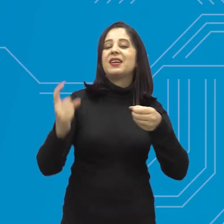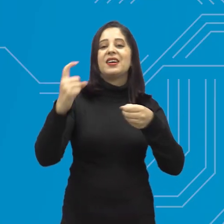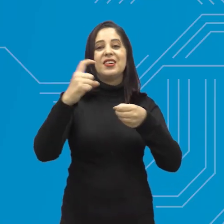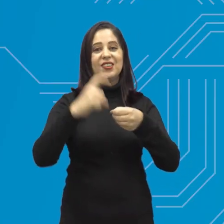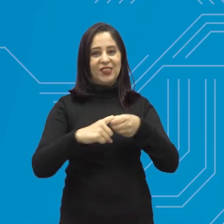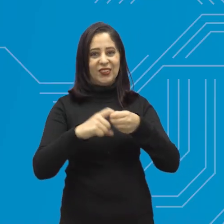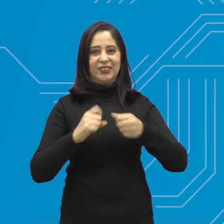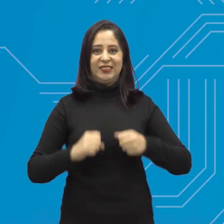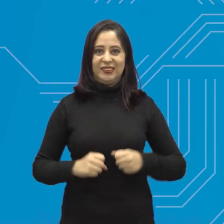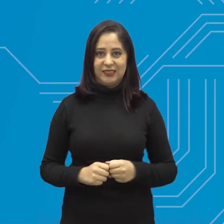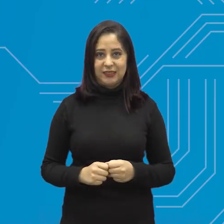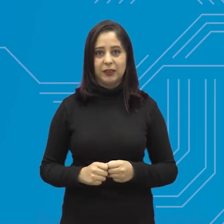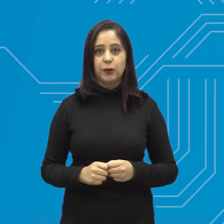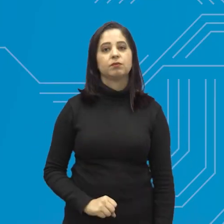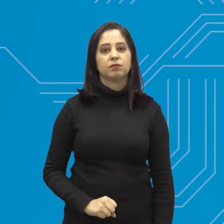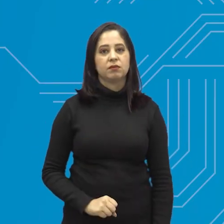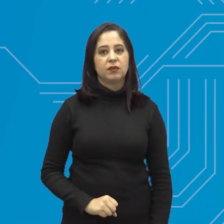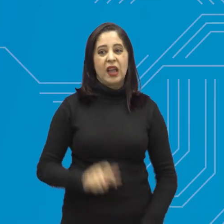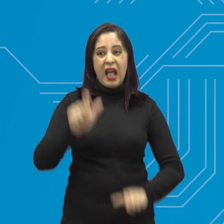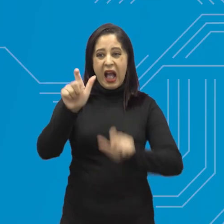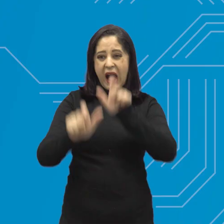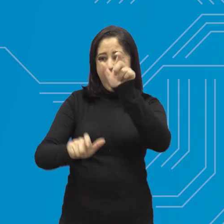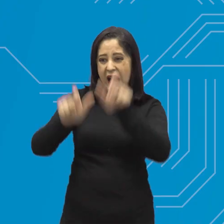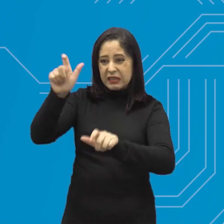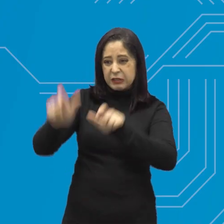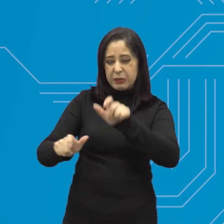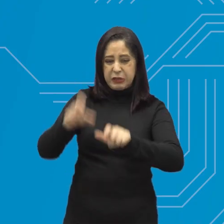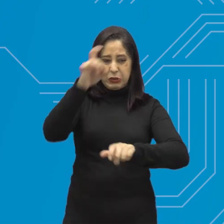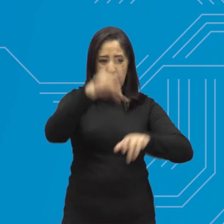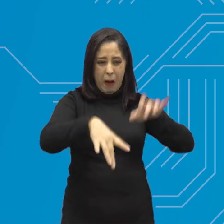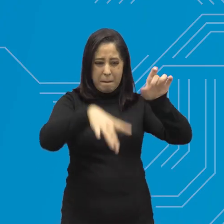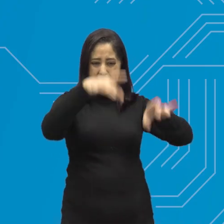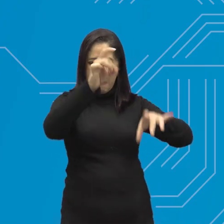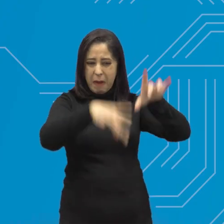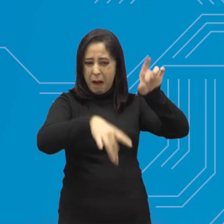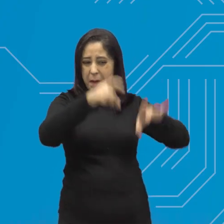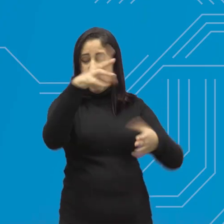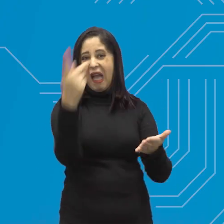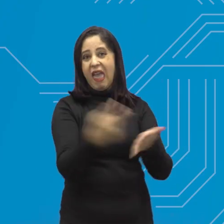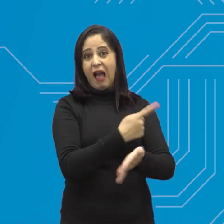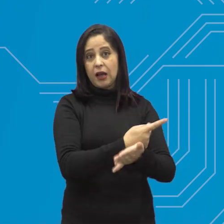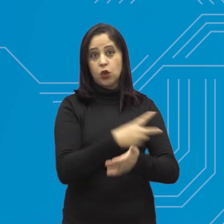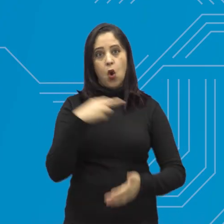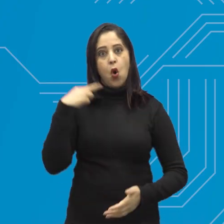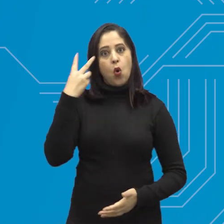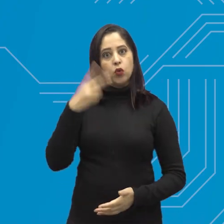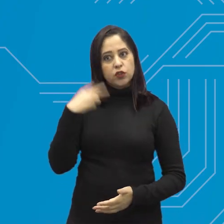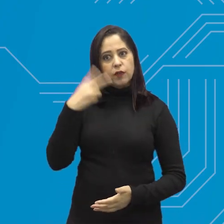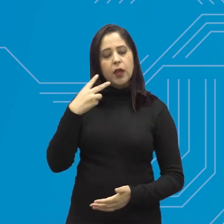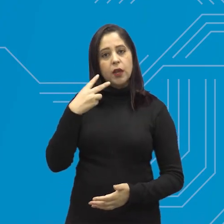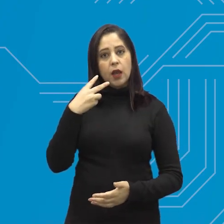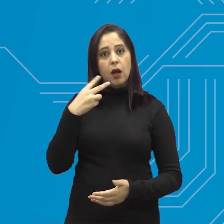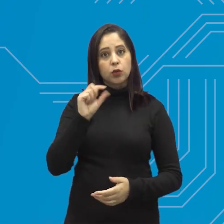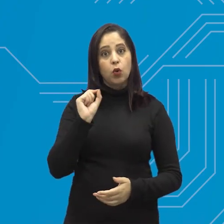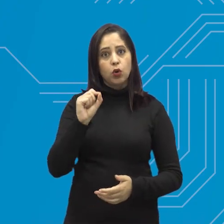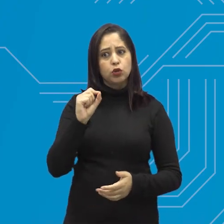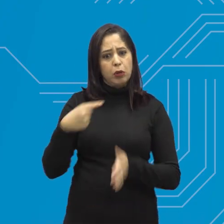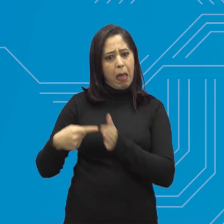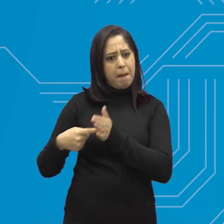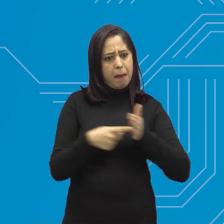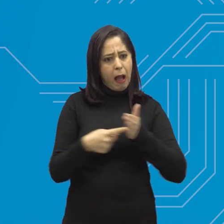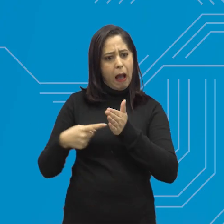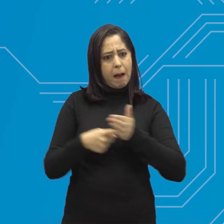Voltamos com Semana Legislativa. E o descarte irregular de resíduos foi tema na Câmara Municipal. Vereadores têm